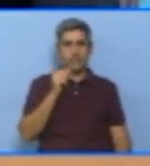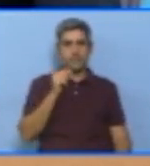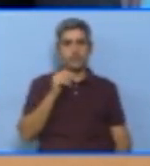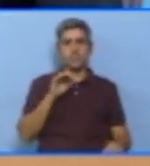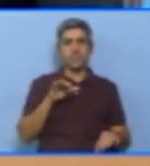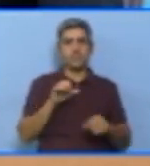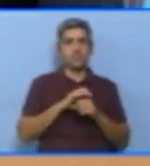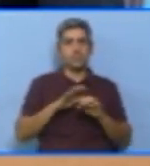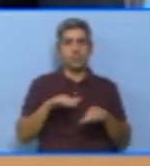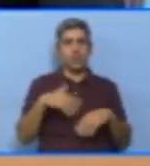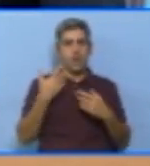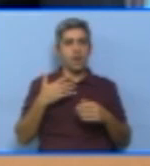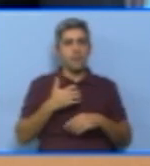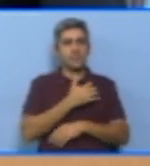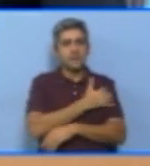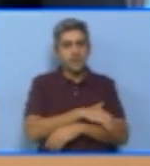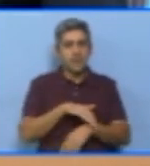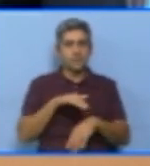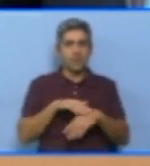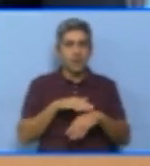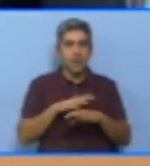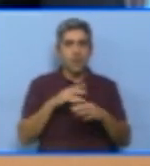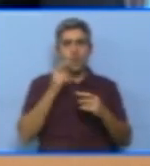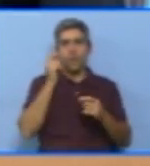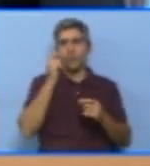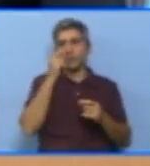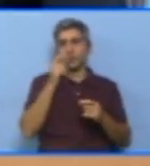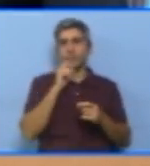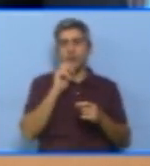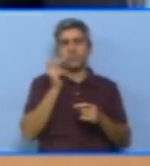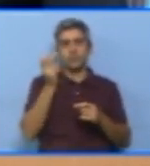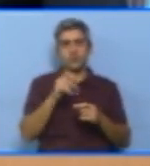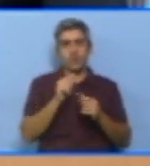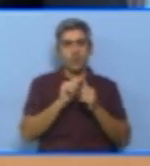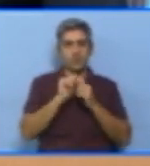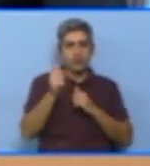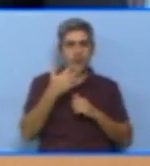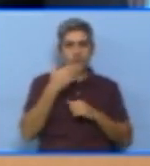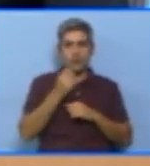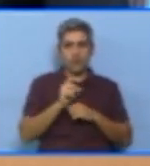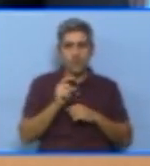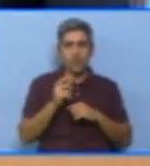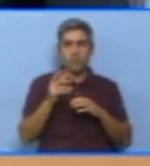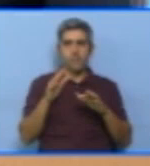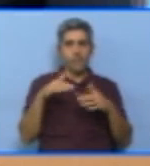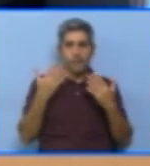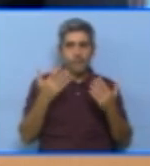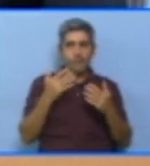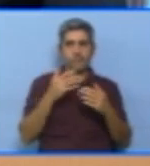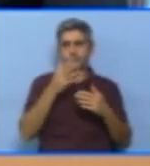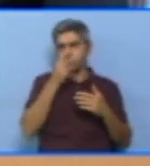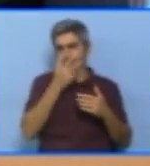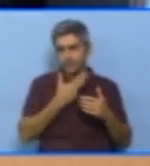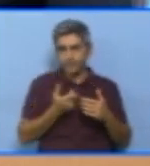que situação de miséria, de pecado que o homem se encontre, de distância, de descrença, de